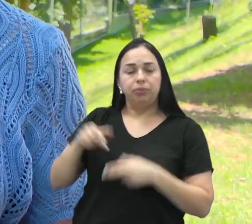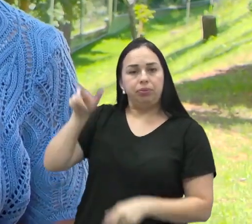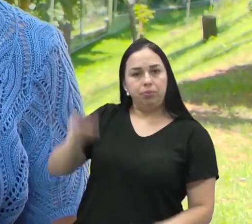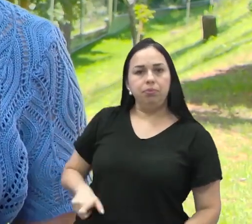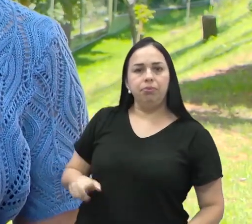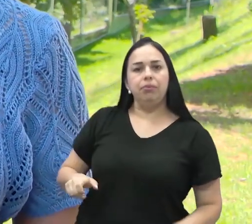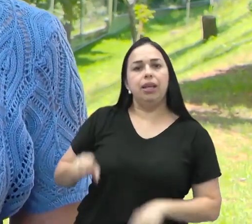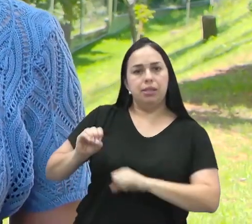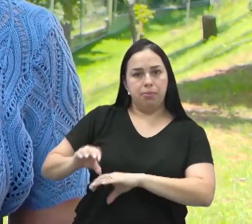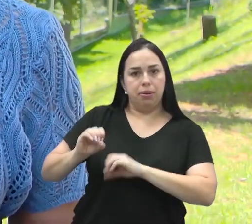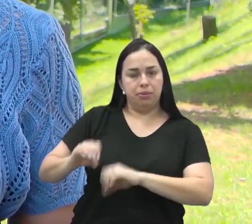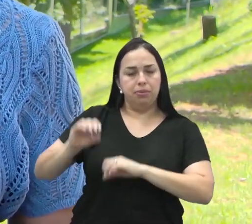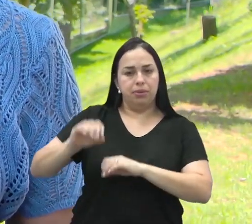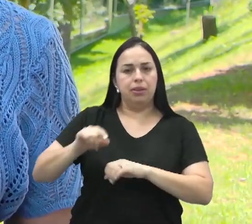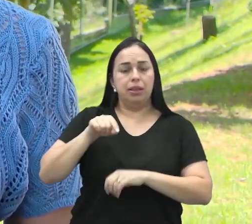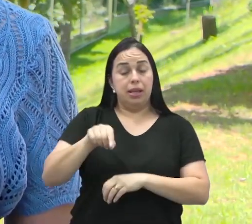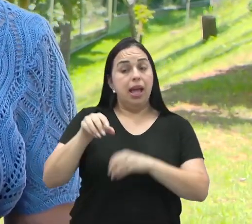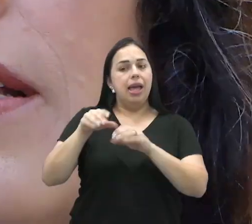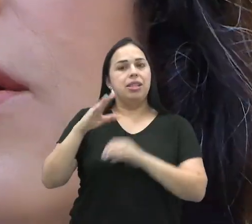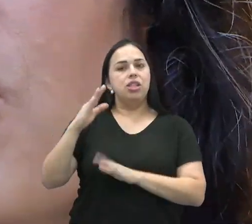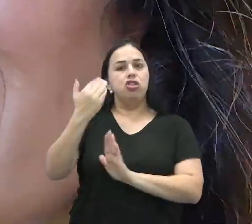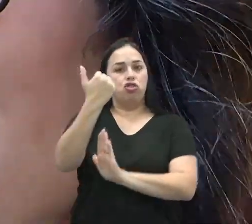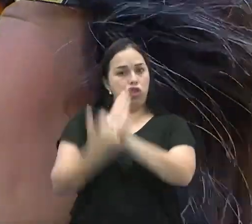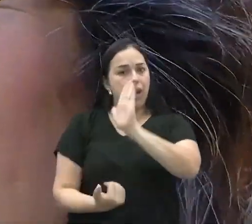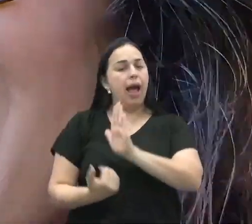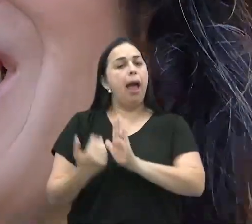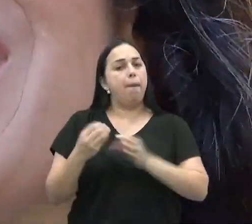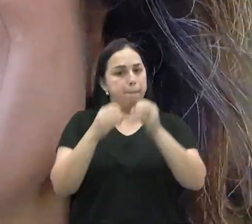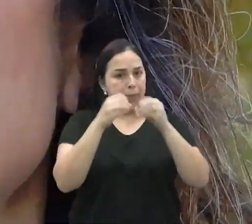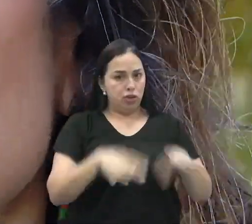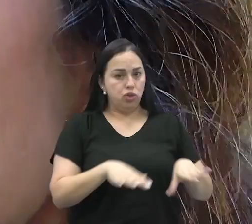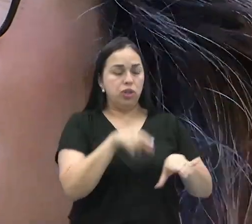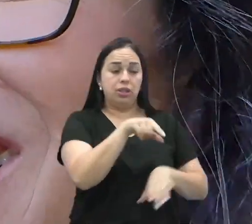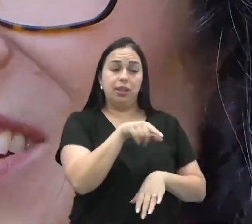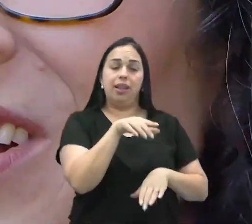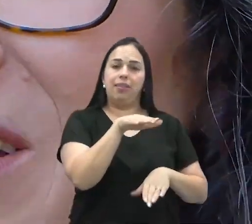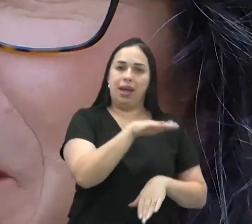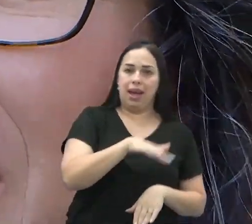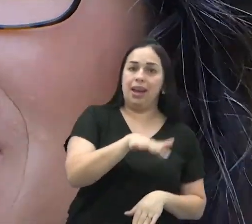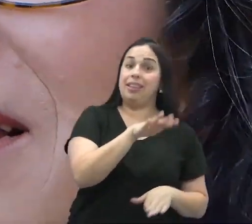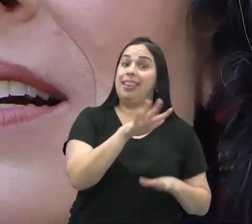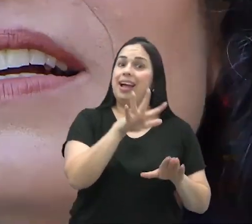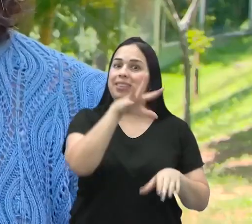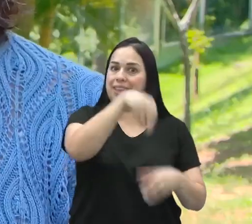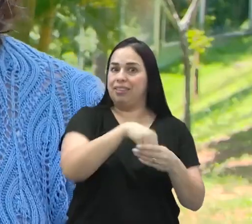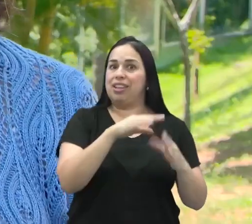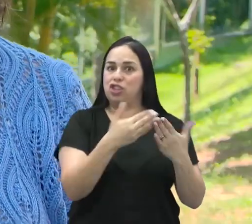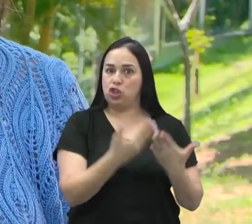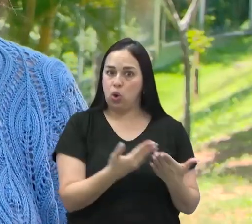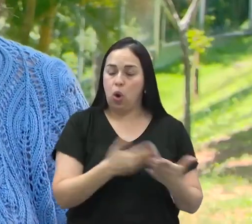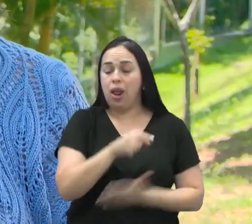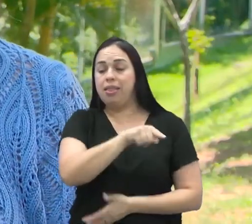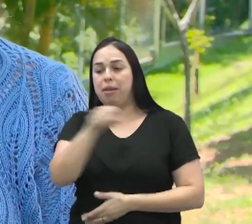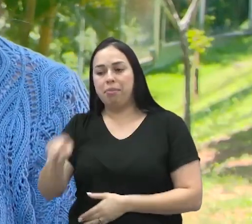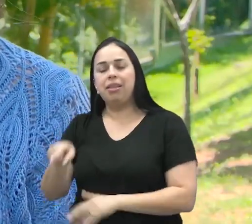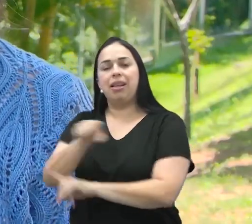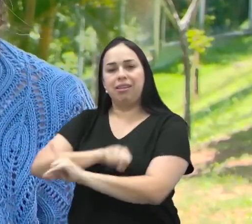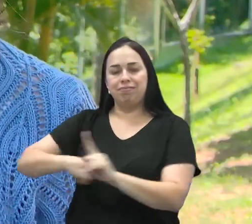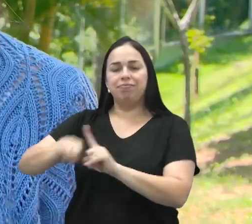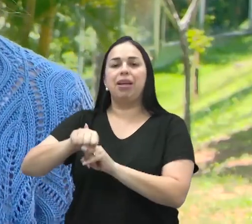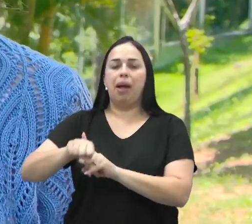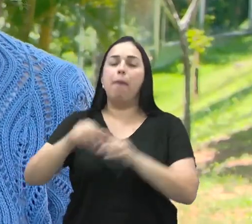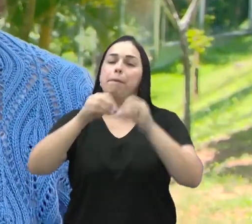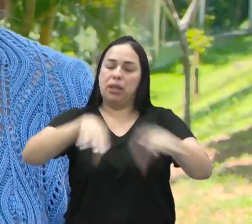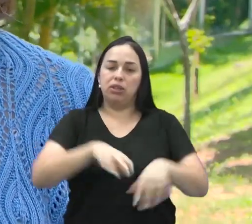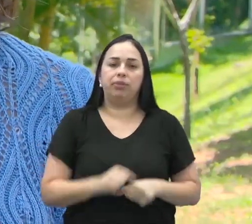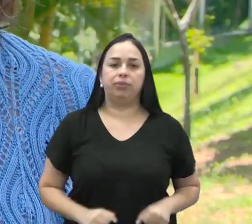doutora em educação explica que a redução traz impactos tanto no lado acadêmico quanto do lado social. Quando a gente pensa em